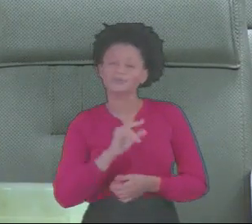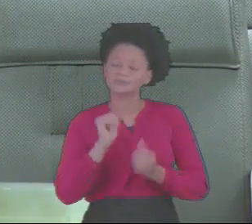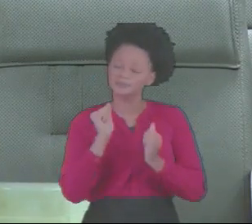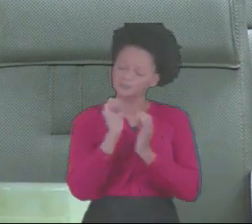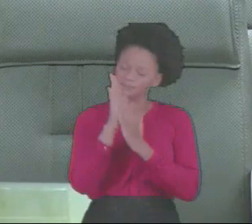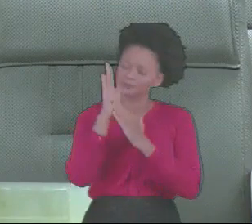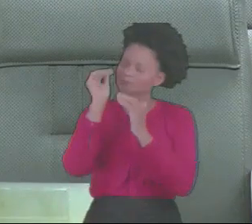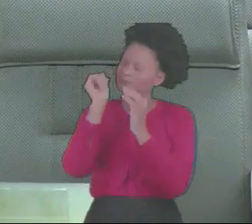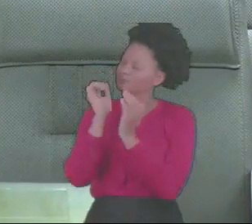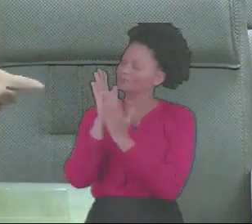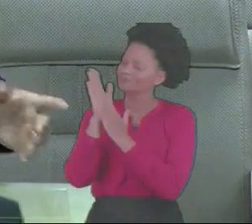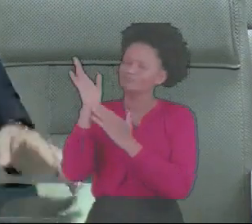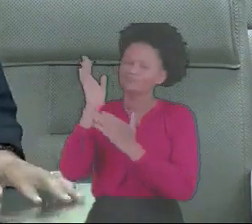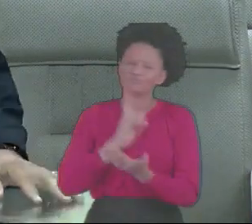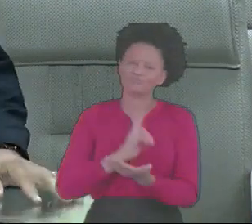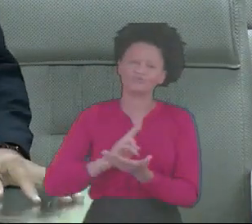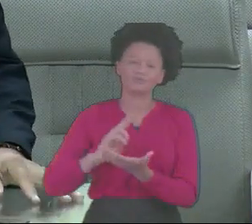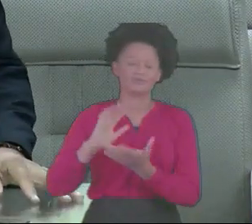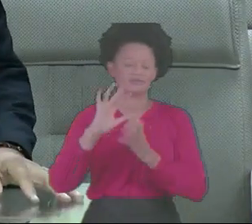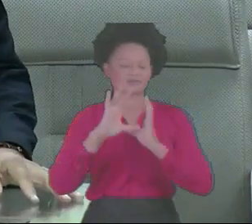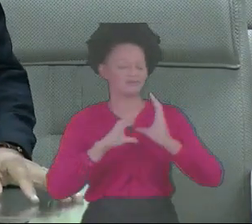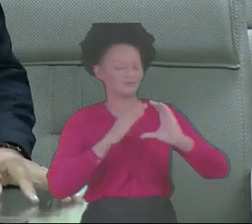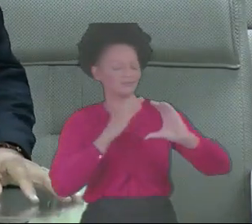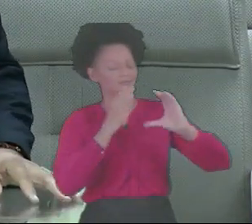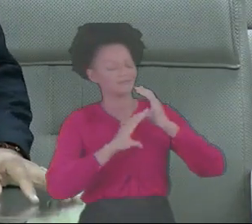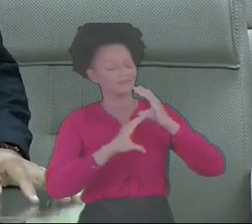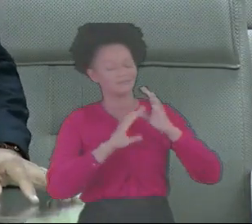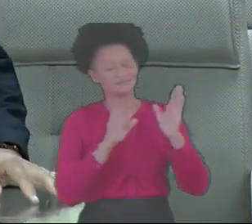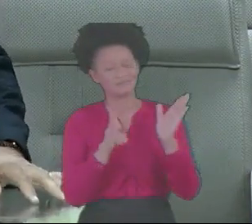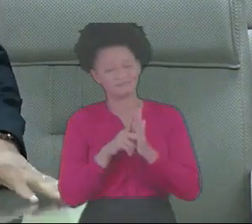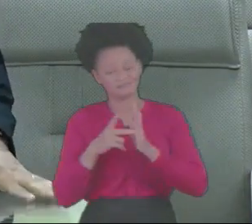nome nos cânticos de Israel